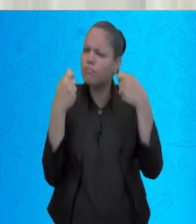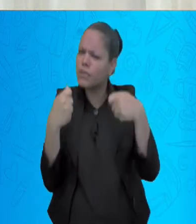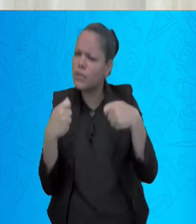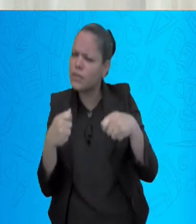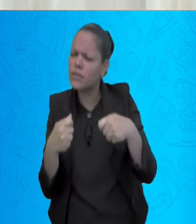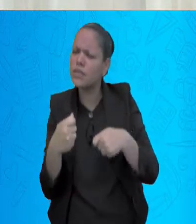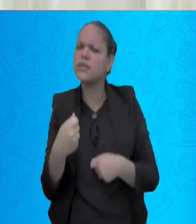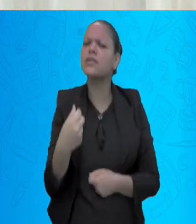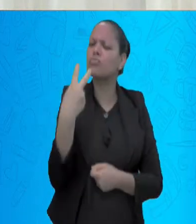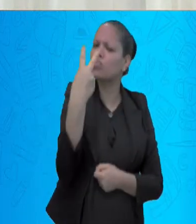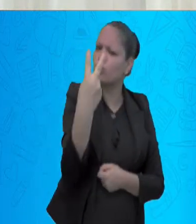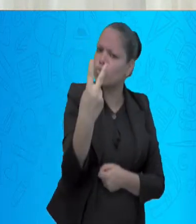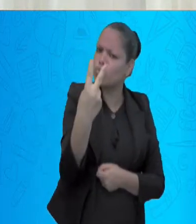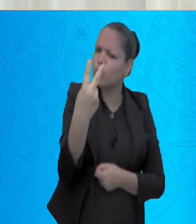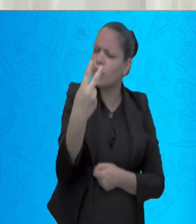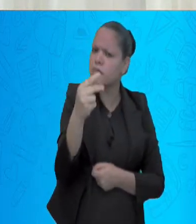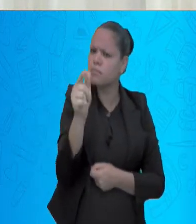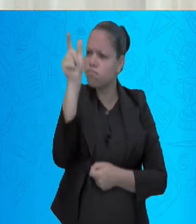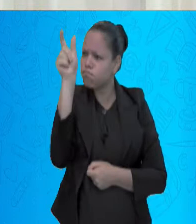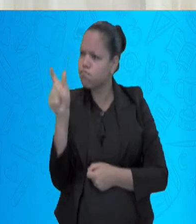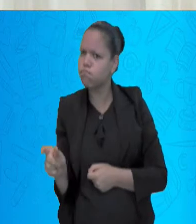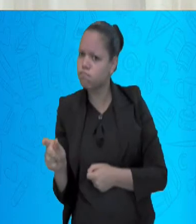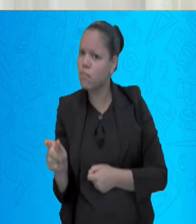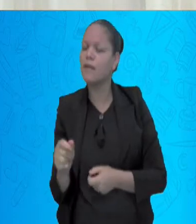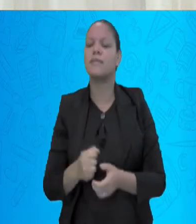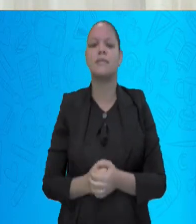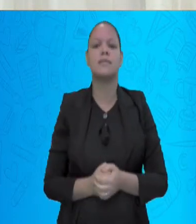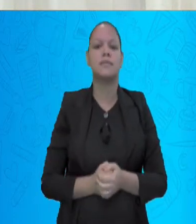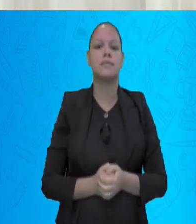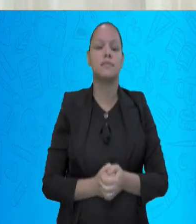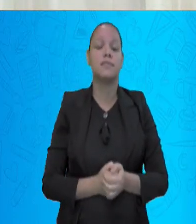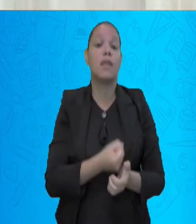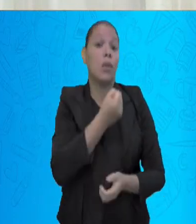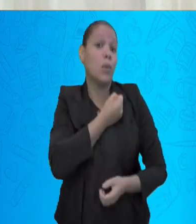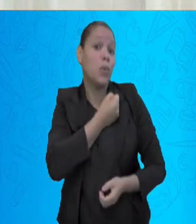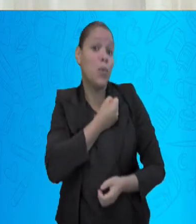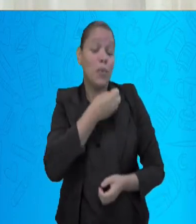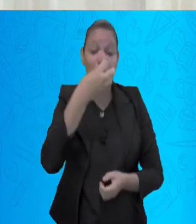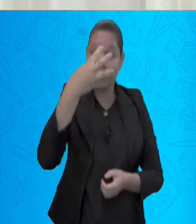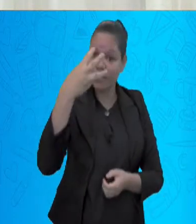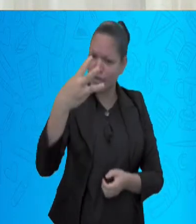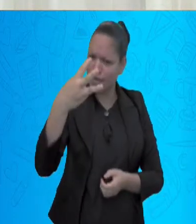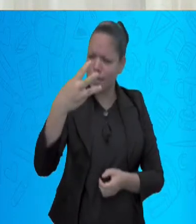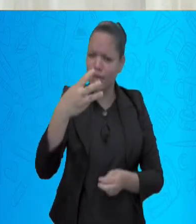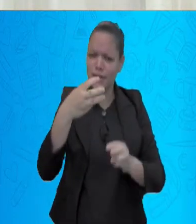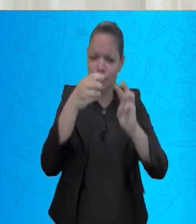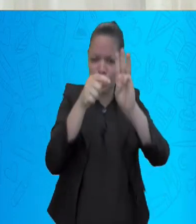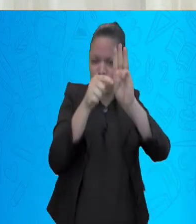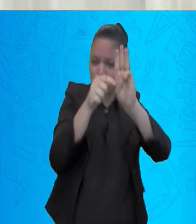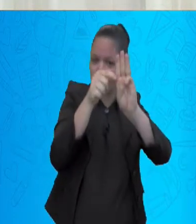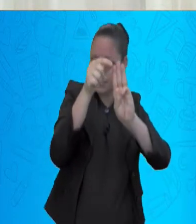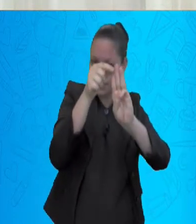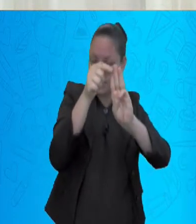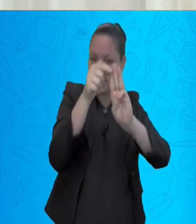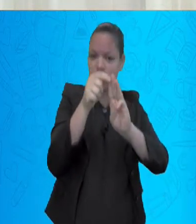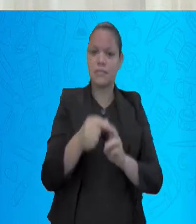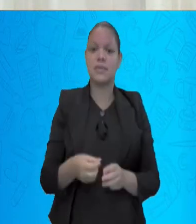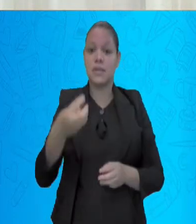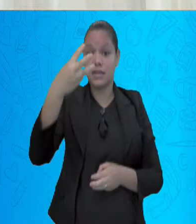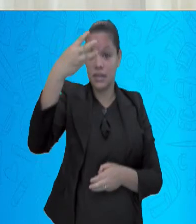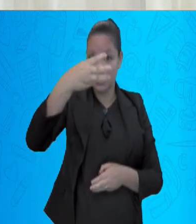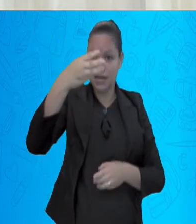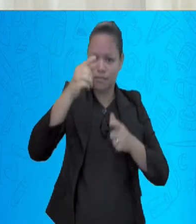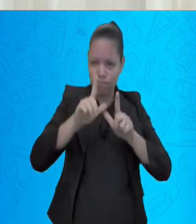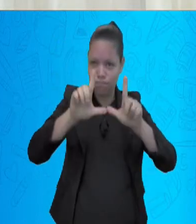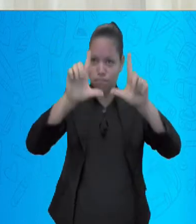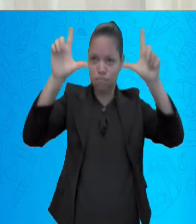de 2 barras, tá? E o número 3 está nas centenas. Então, nós pegamos 3